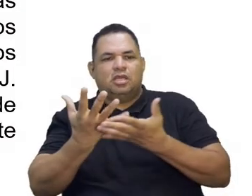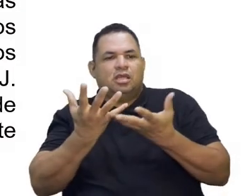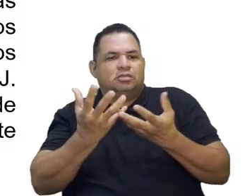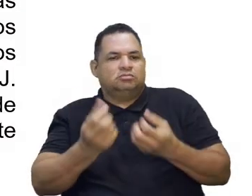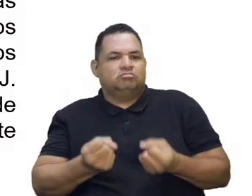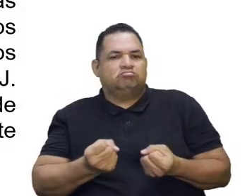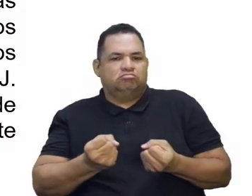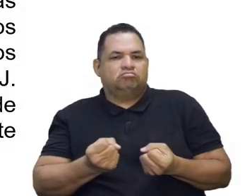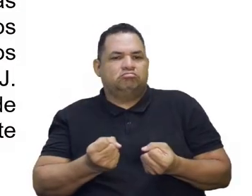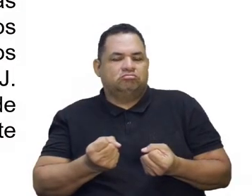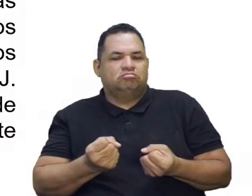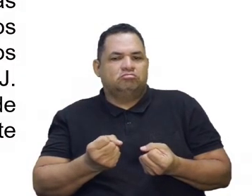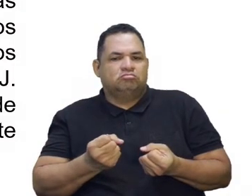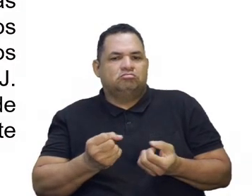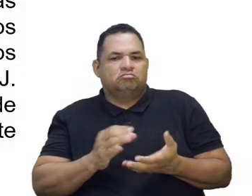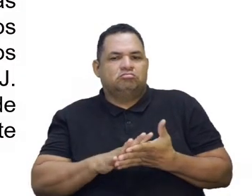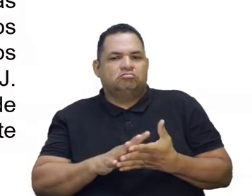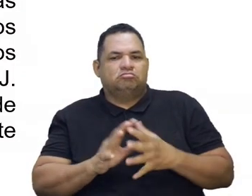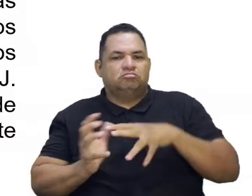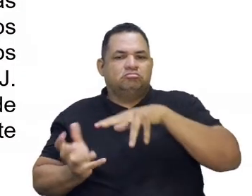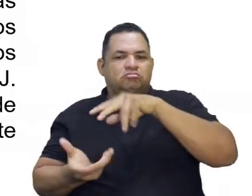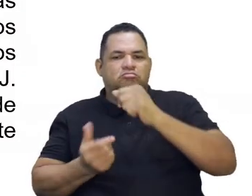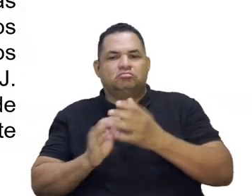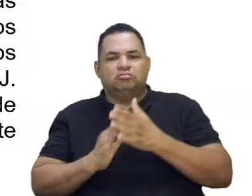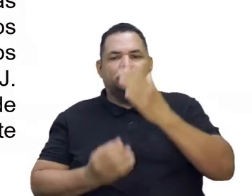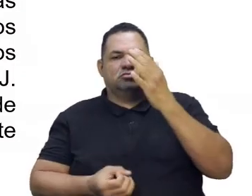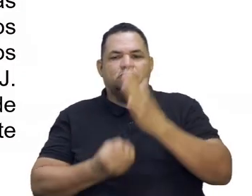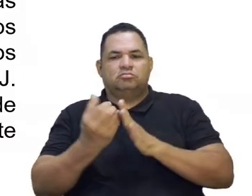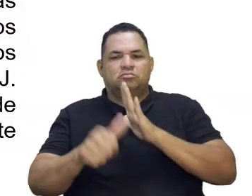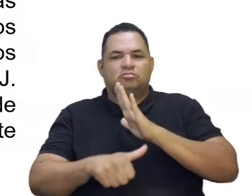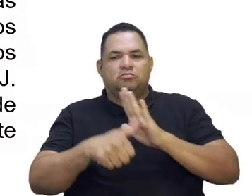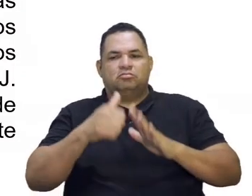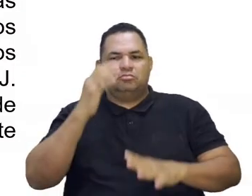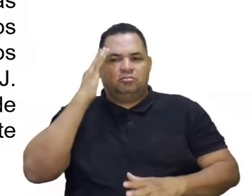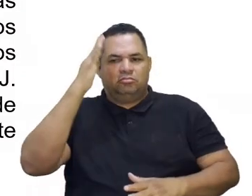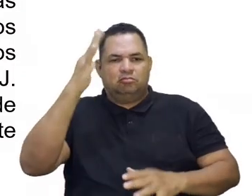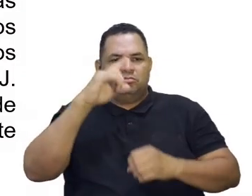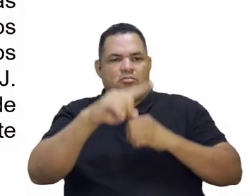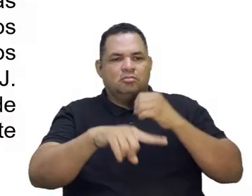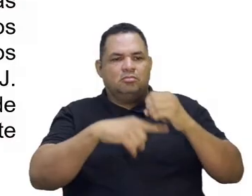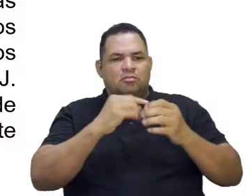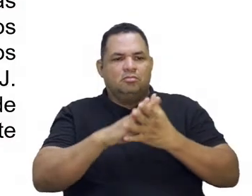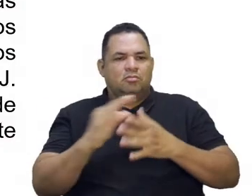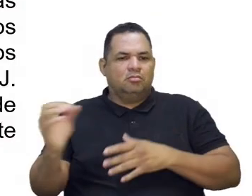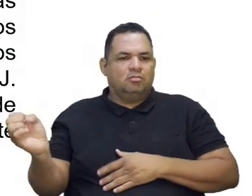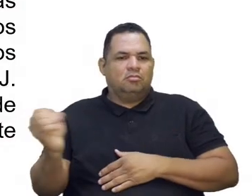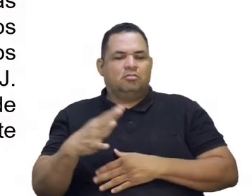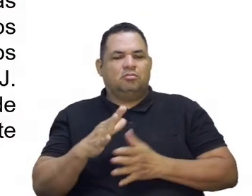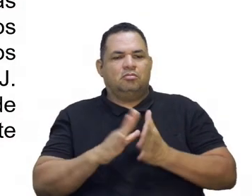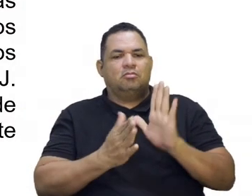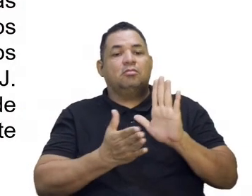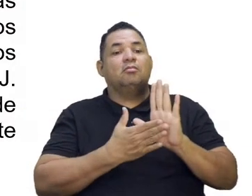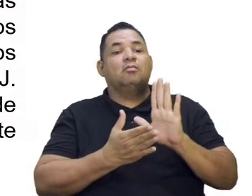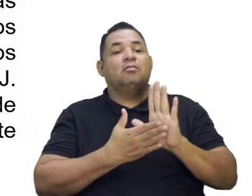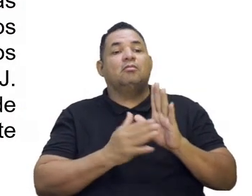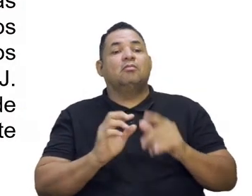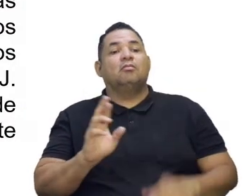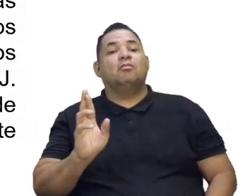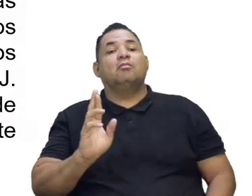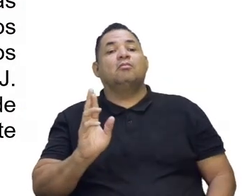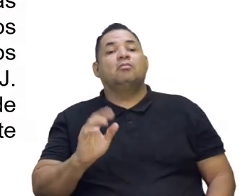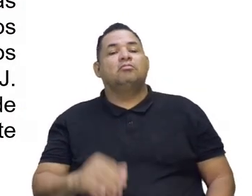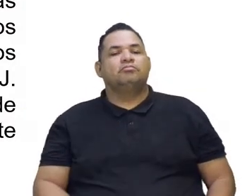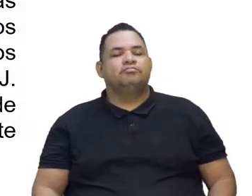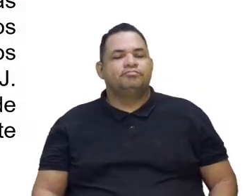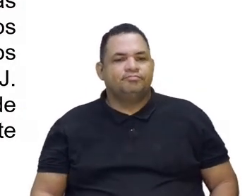aceitação generalizada, surgiu a primeira teoria atômica moderna proposta por, a gente viu